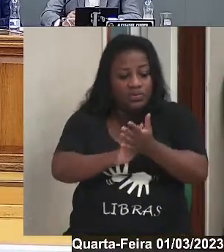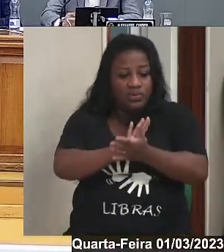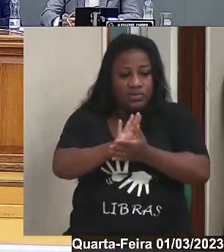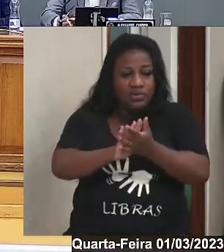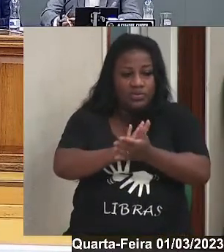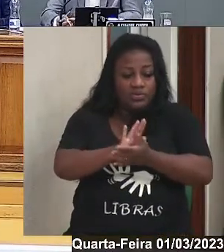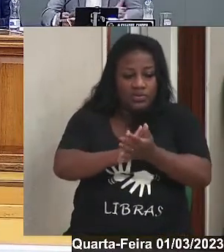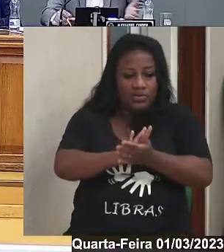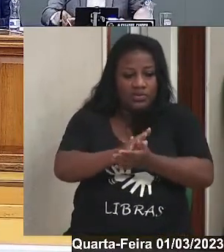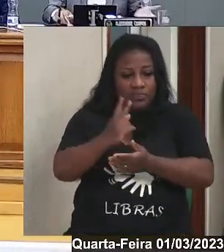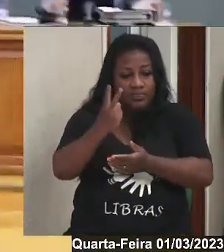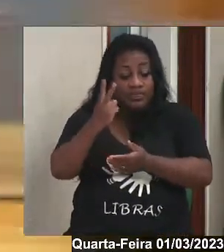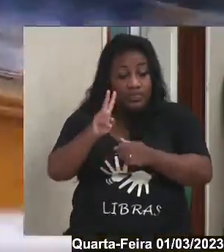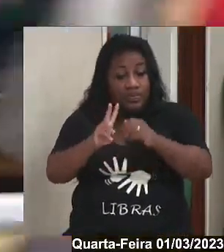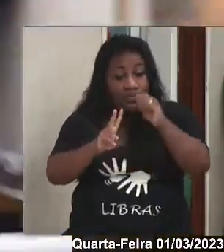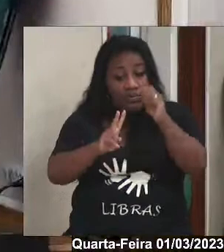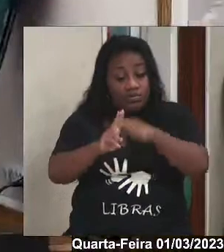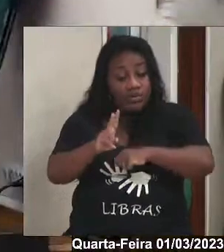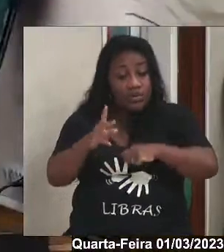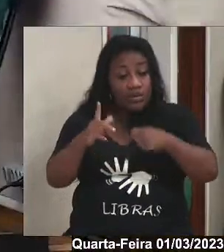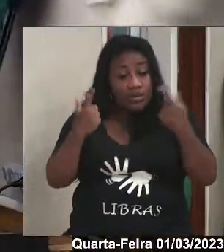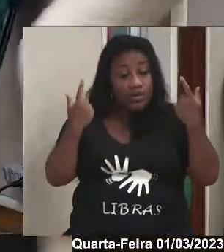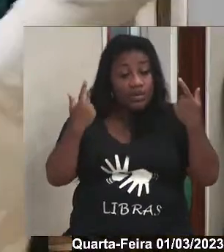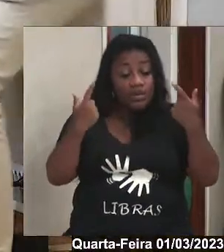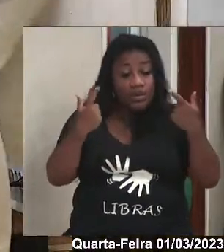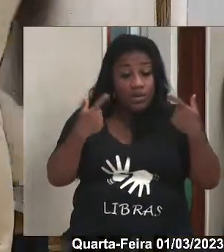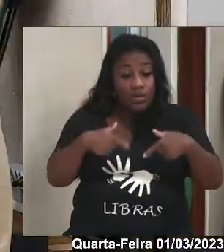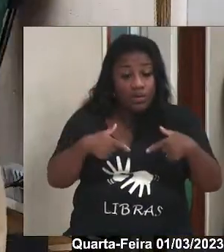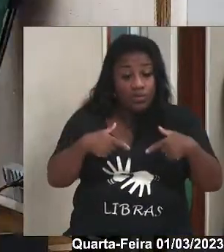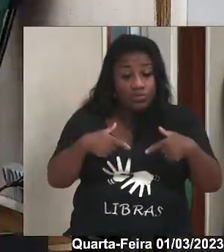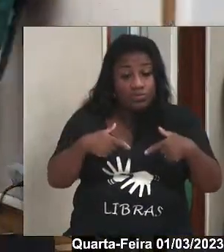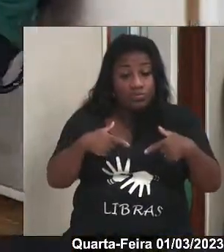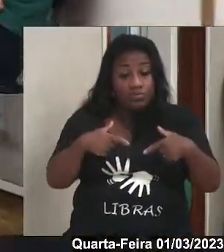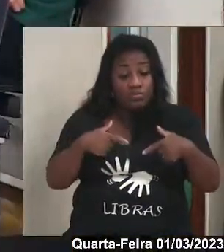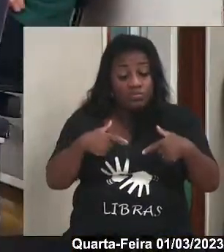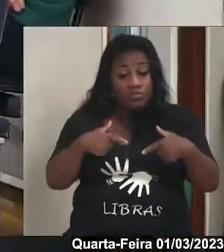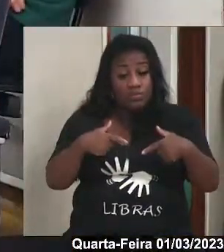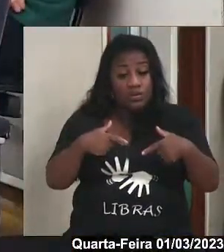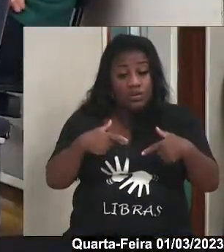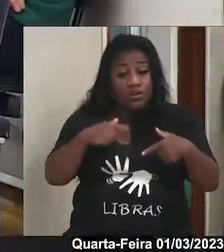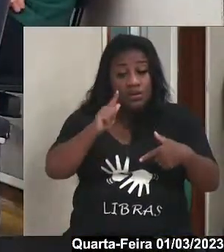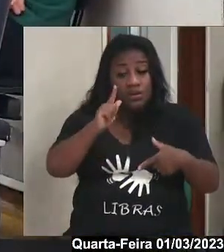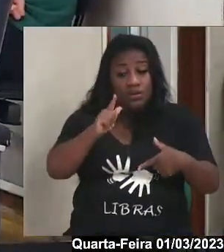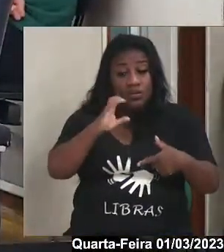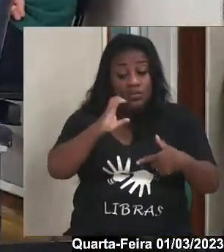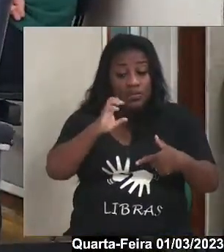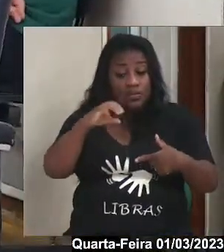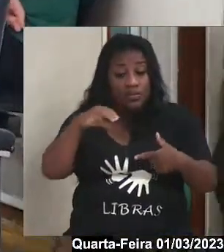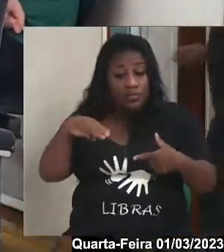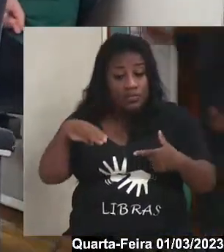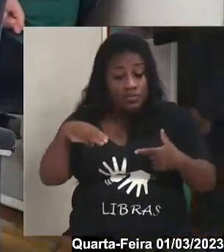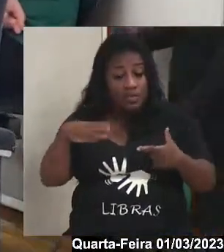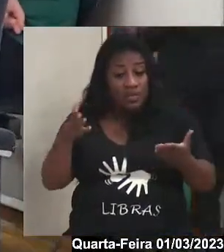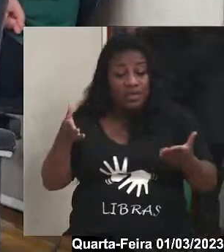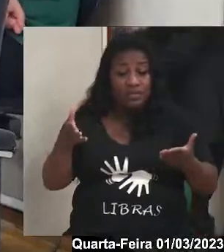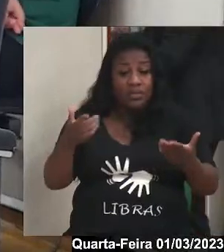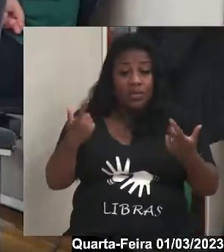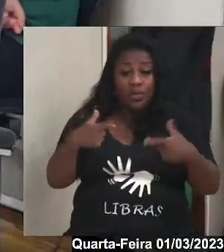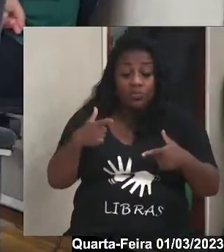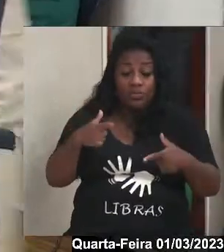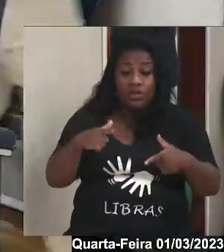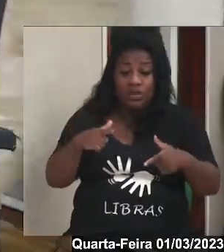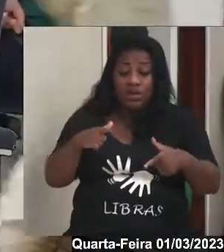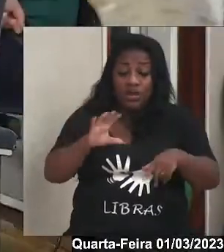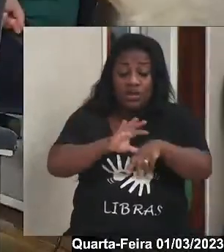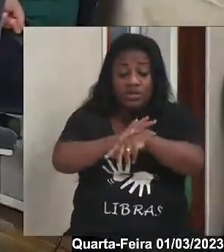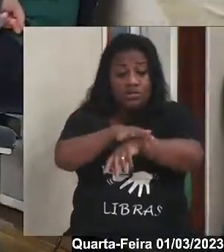há 2 meses atrás, os senhores votaram contra toda uma categoria dos GCMs. Então, o que os senhores estão querendo fazer aqui não é valorizar a